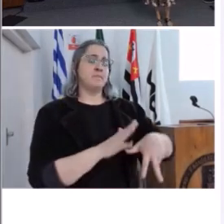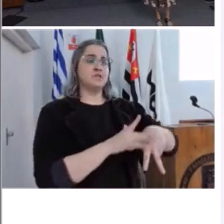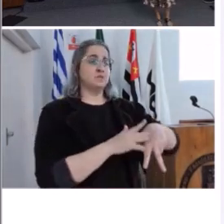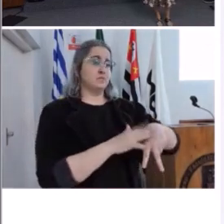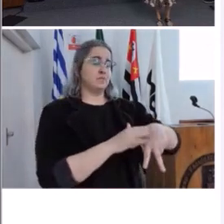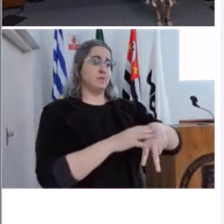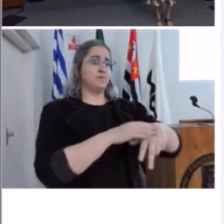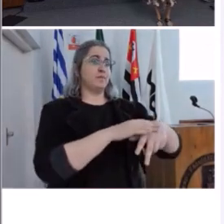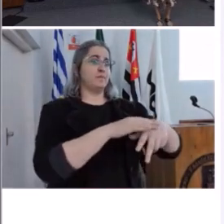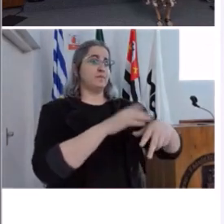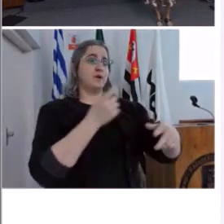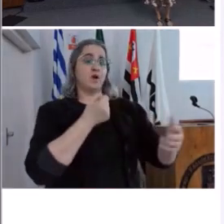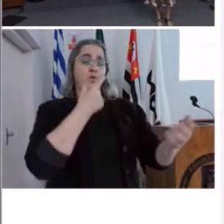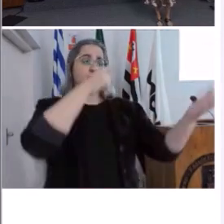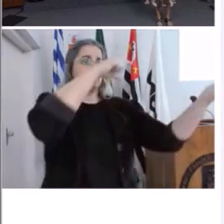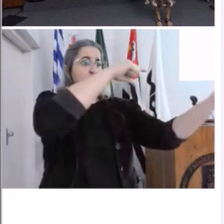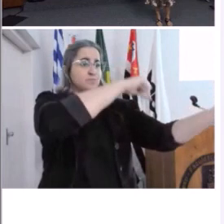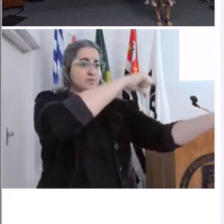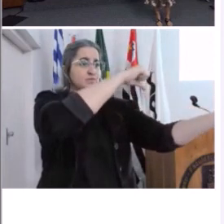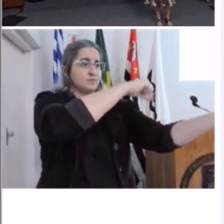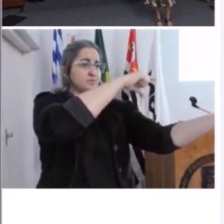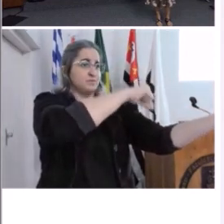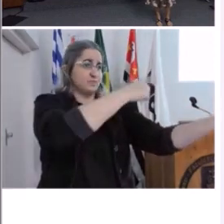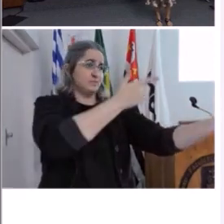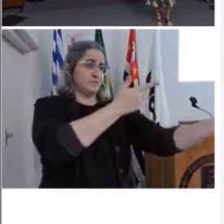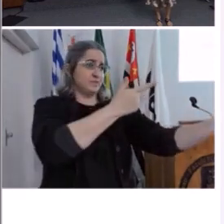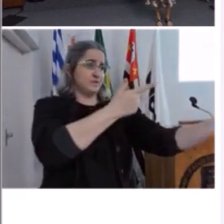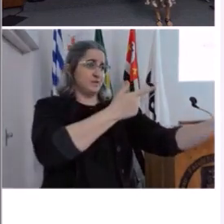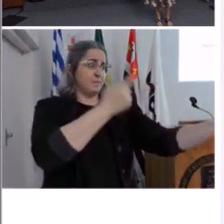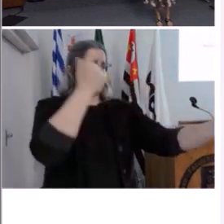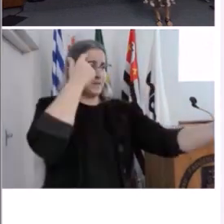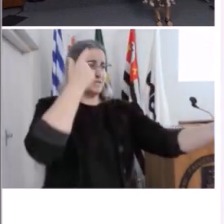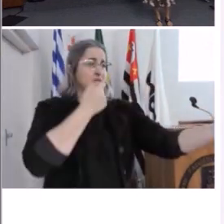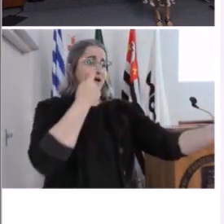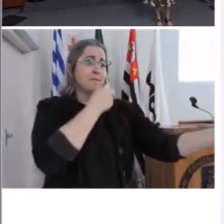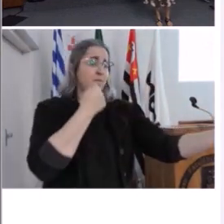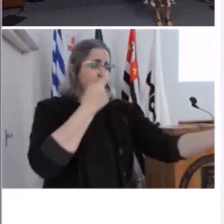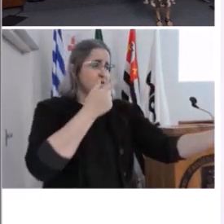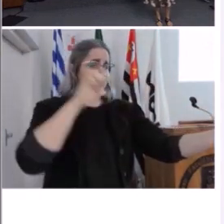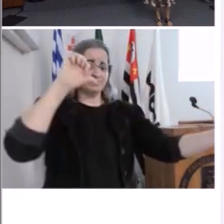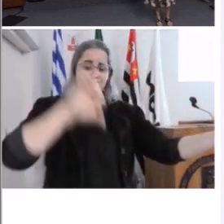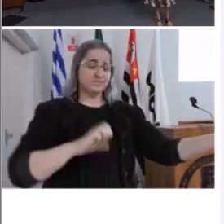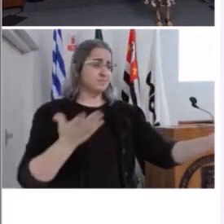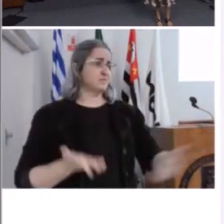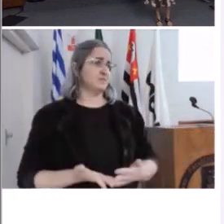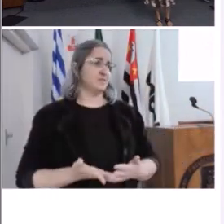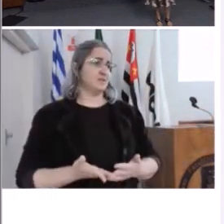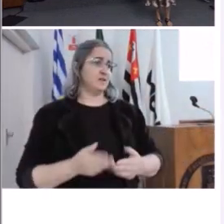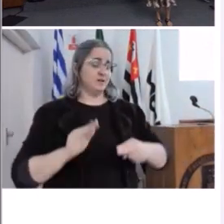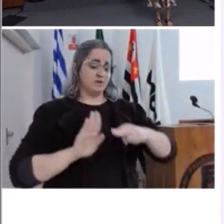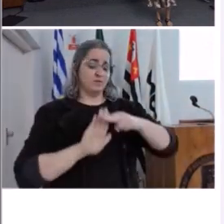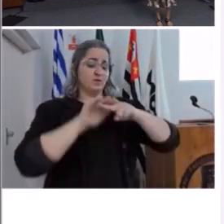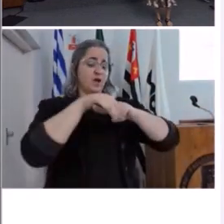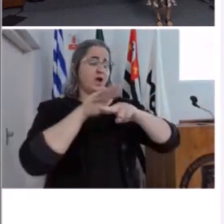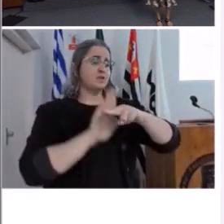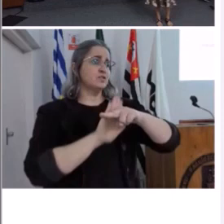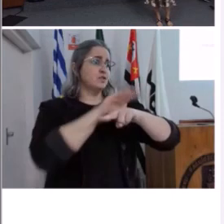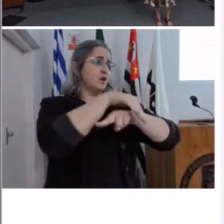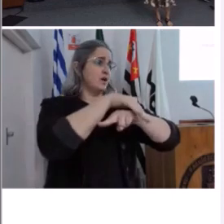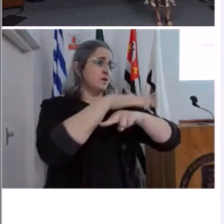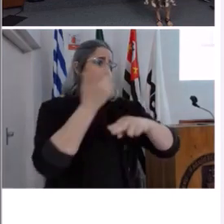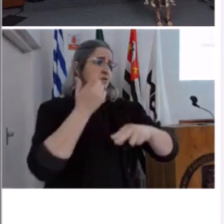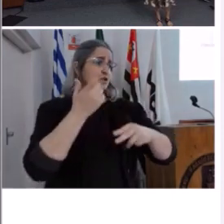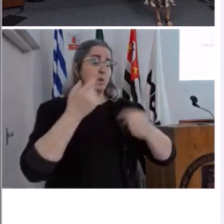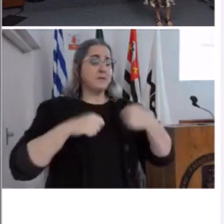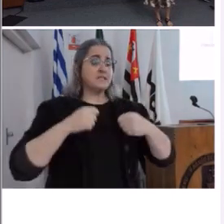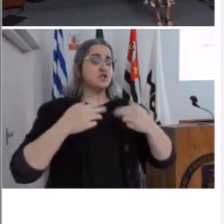radioterapia e quimioterapia, pronto. Vai afetar a cavidade bucal. E, gente, radioterapia, quimioterapia não necessariamente tem que ser só na região de cabeça e